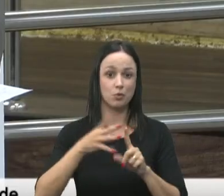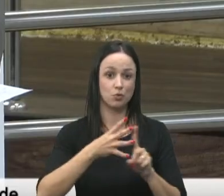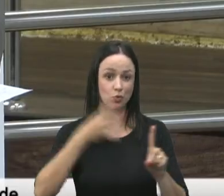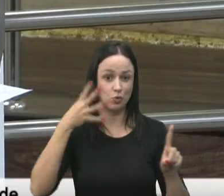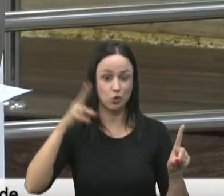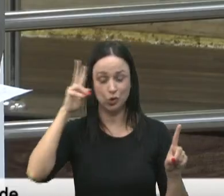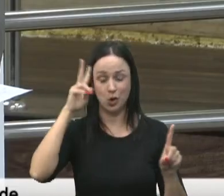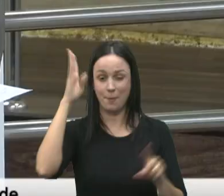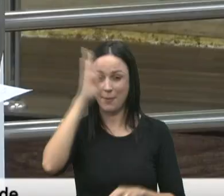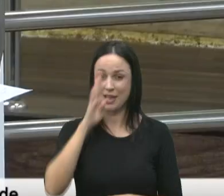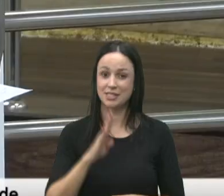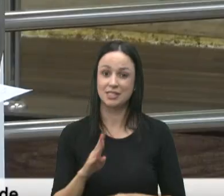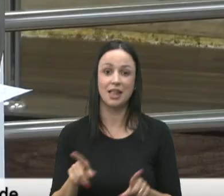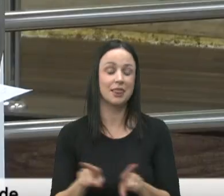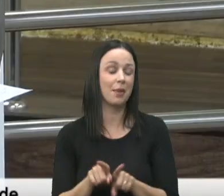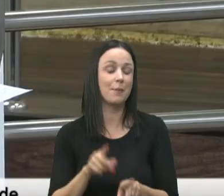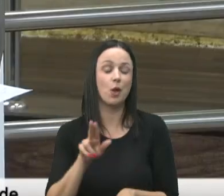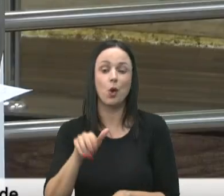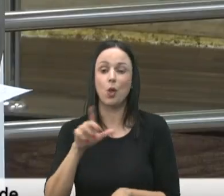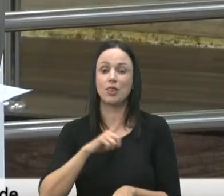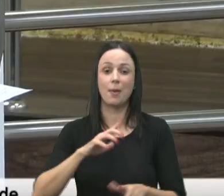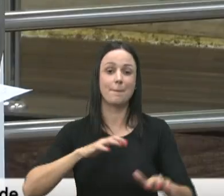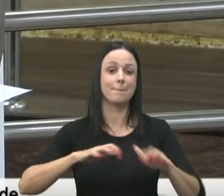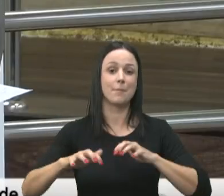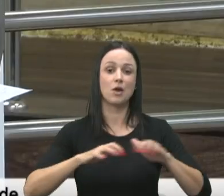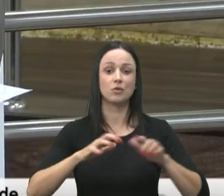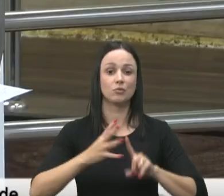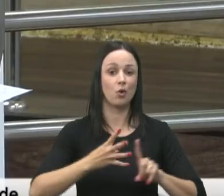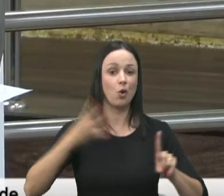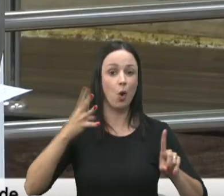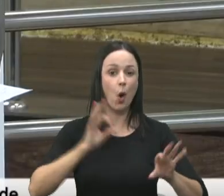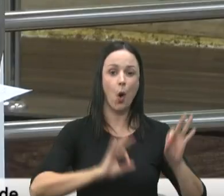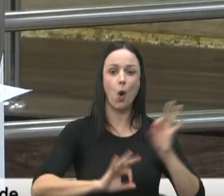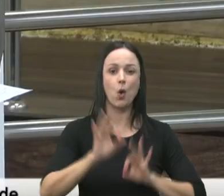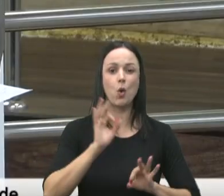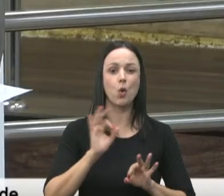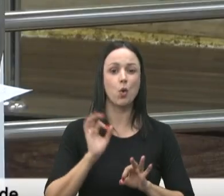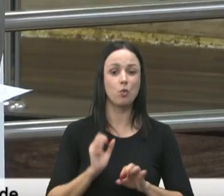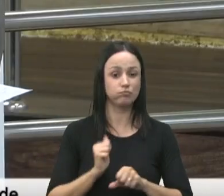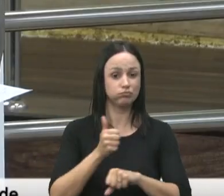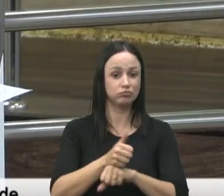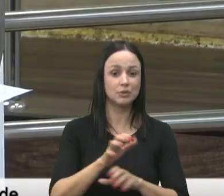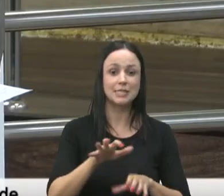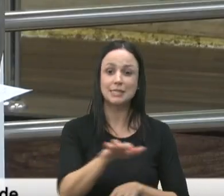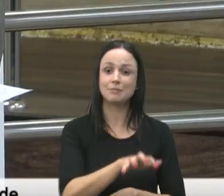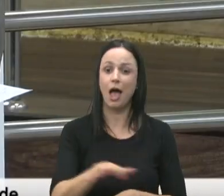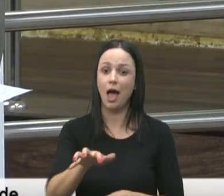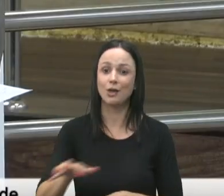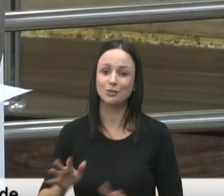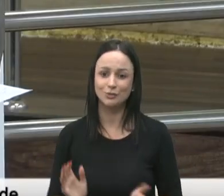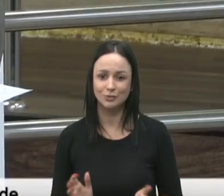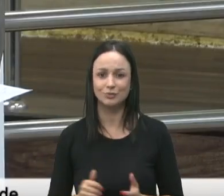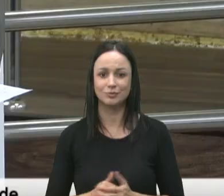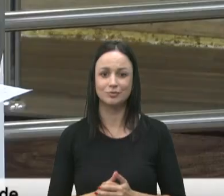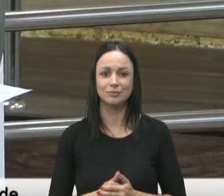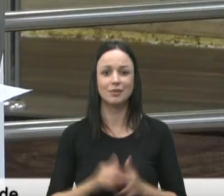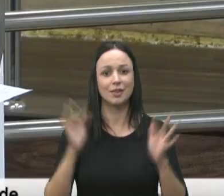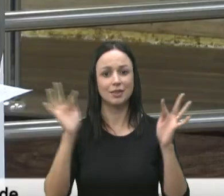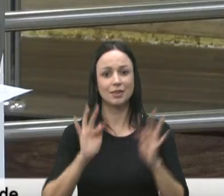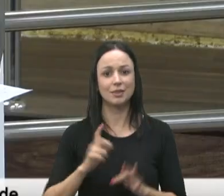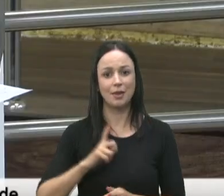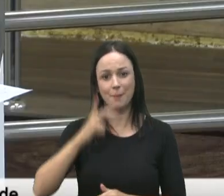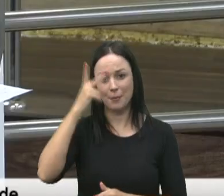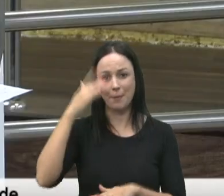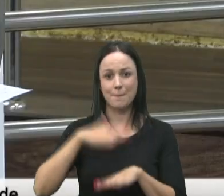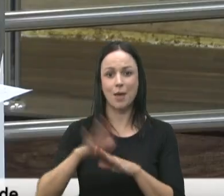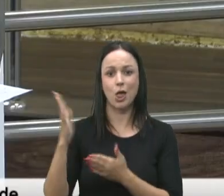Brasil, a gente também nunca teve um movimento LGBT tão organizado e ocupando tanto espaço. E, felizmente, tem pessoas mais jovens